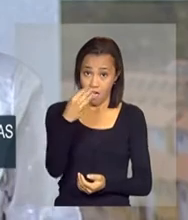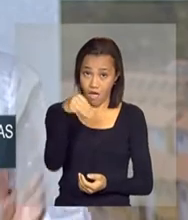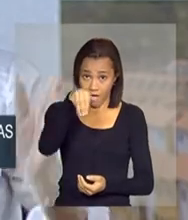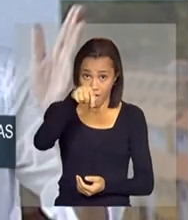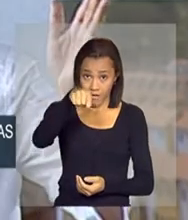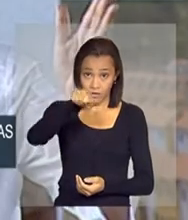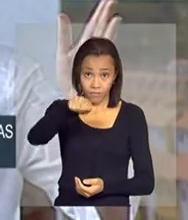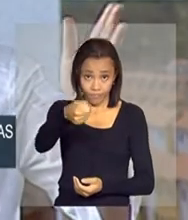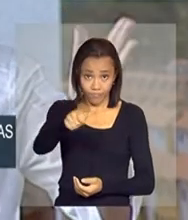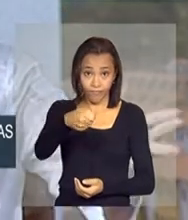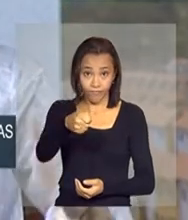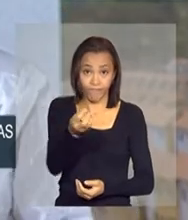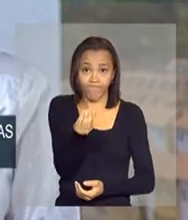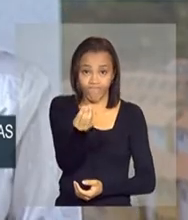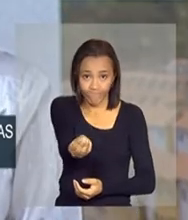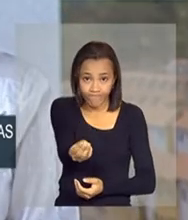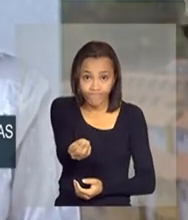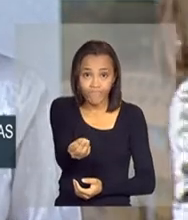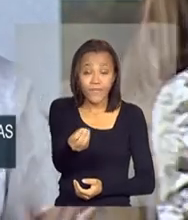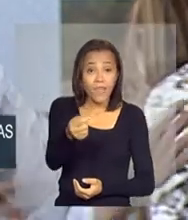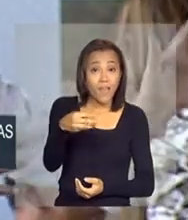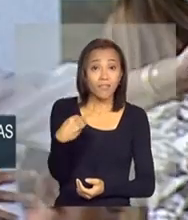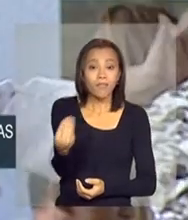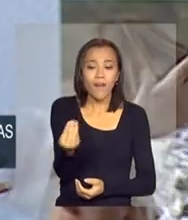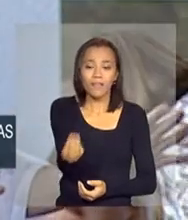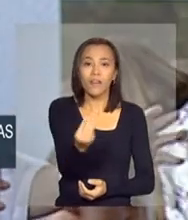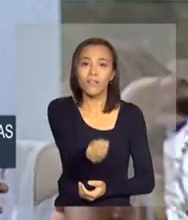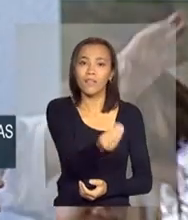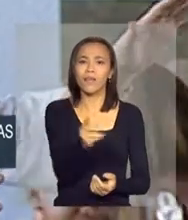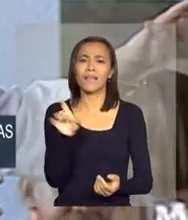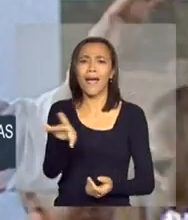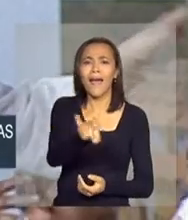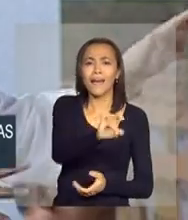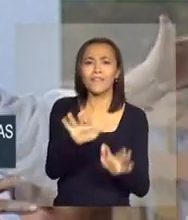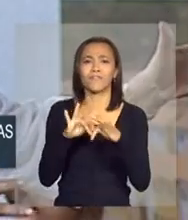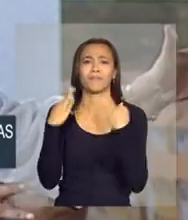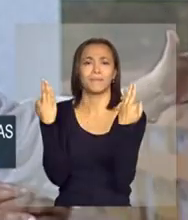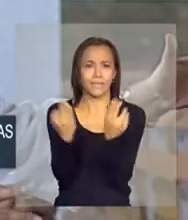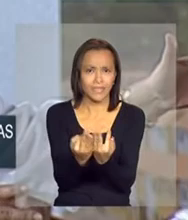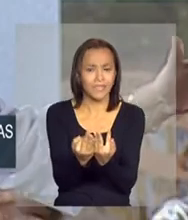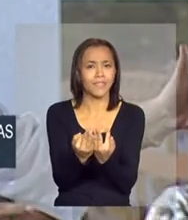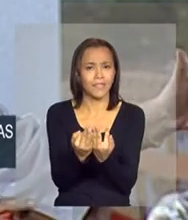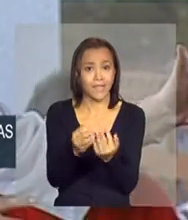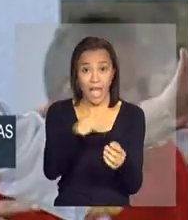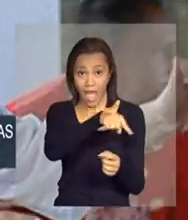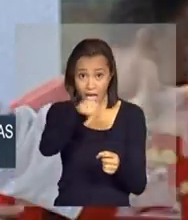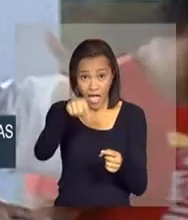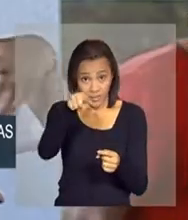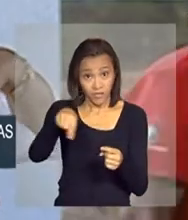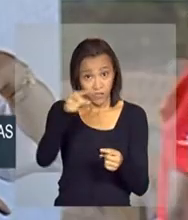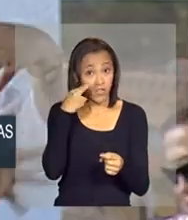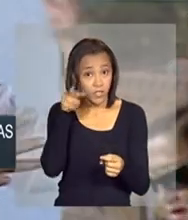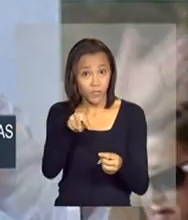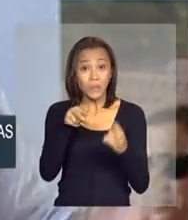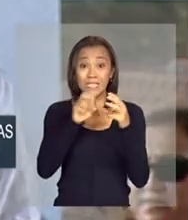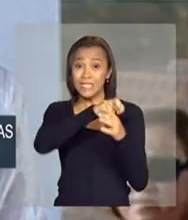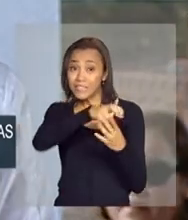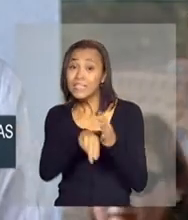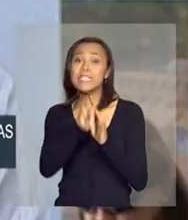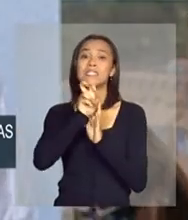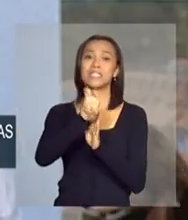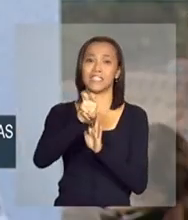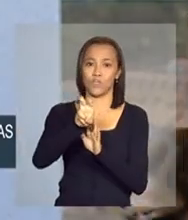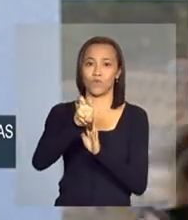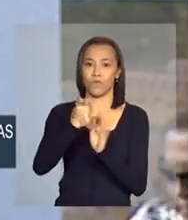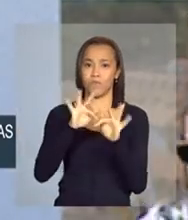chave a essas famílias cada uma delas é dessas cinco que apareceram aqui e que